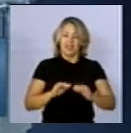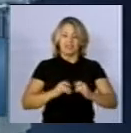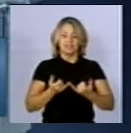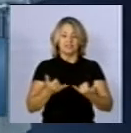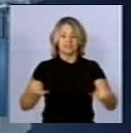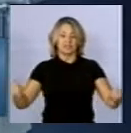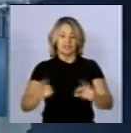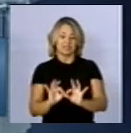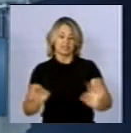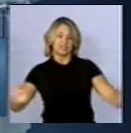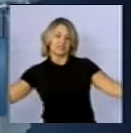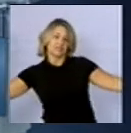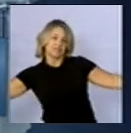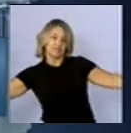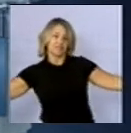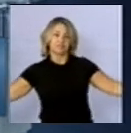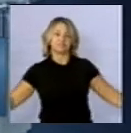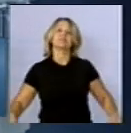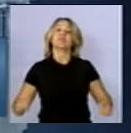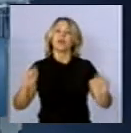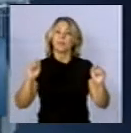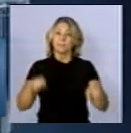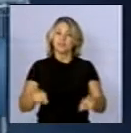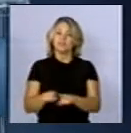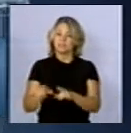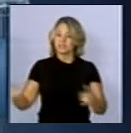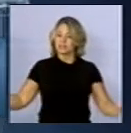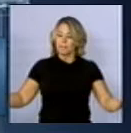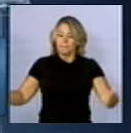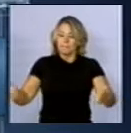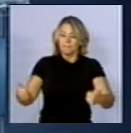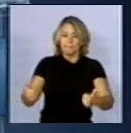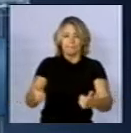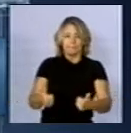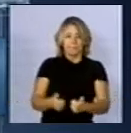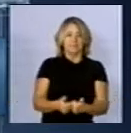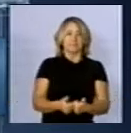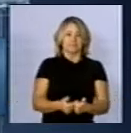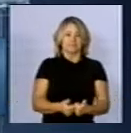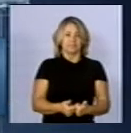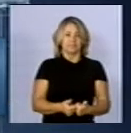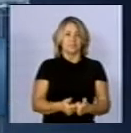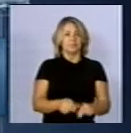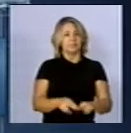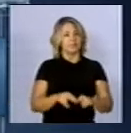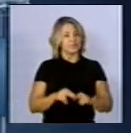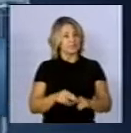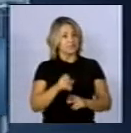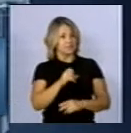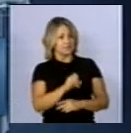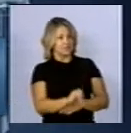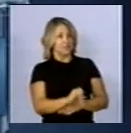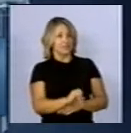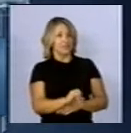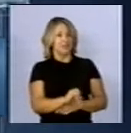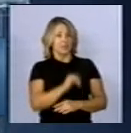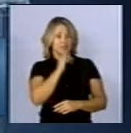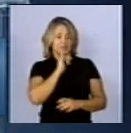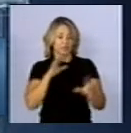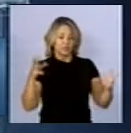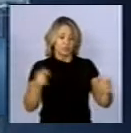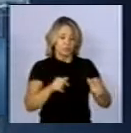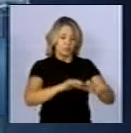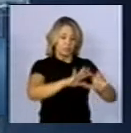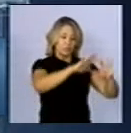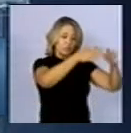fator térmico O que significa que eu posso aproximar esses Condutores e portanto se o que determina no campo magnético